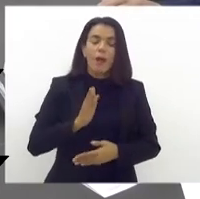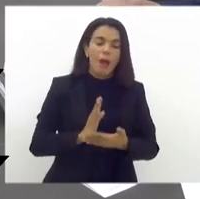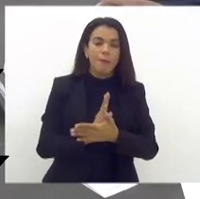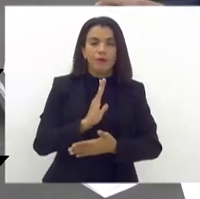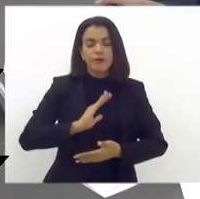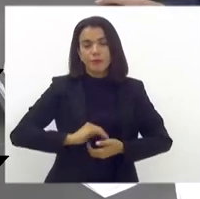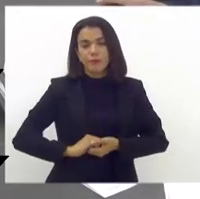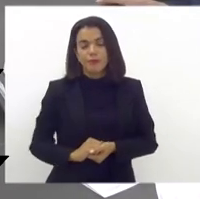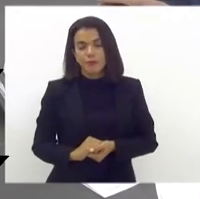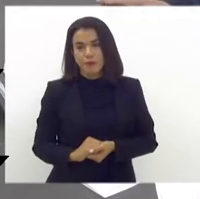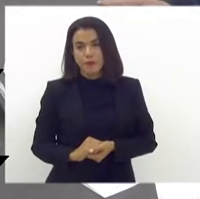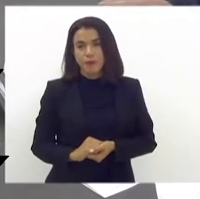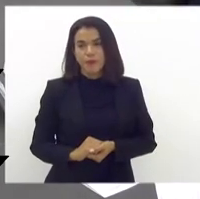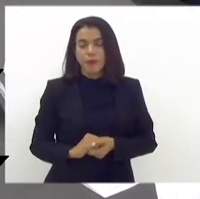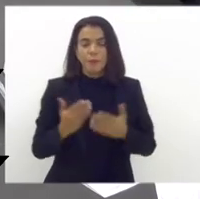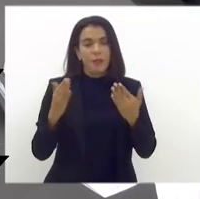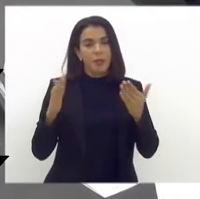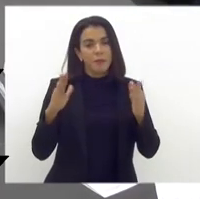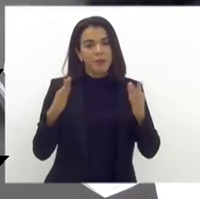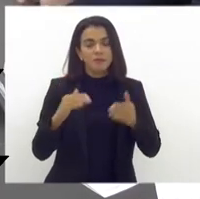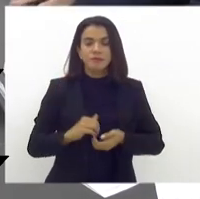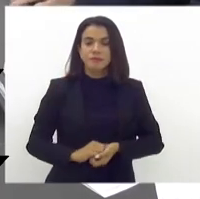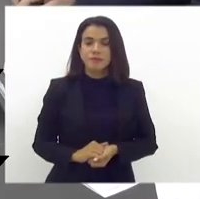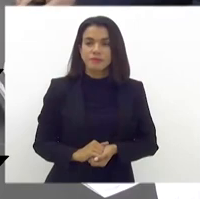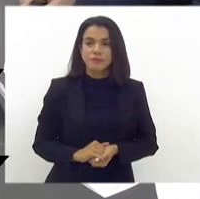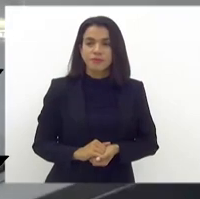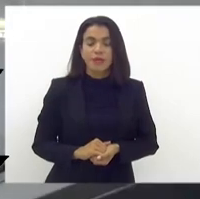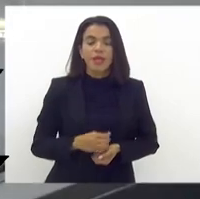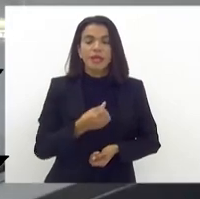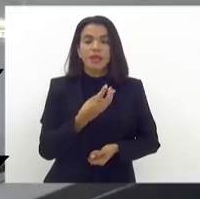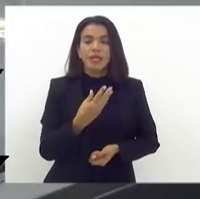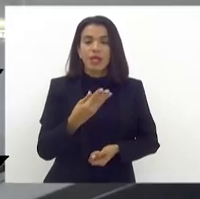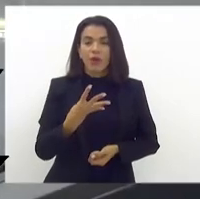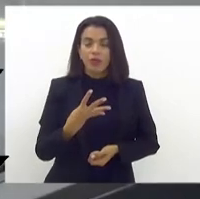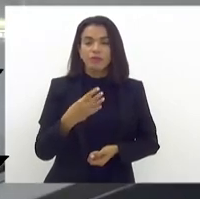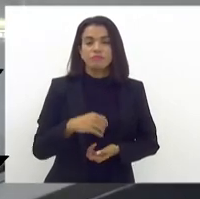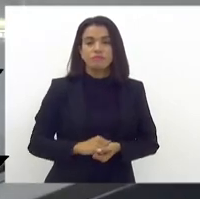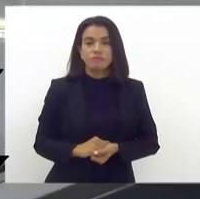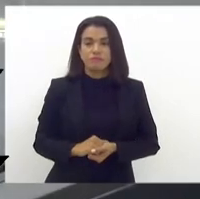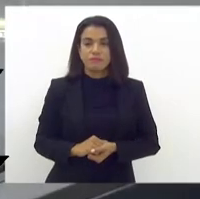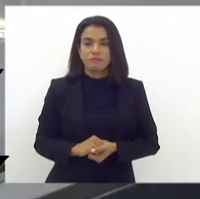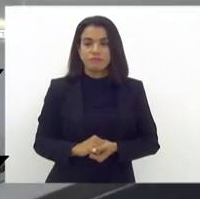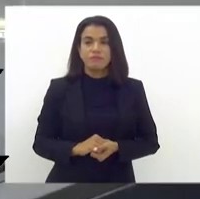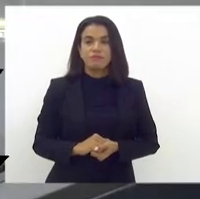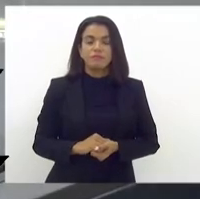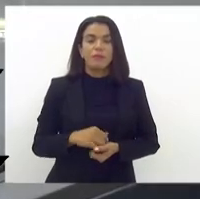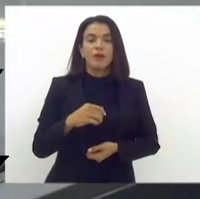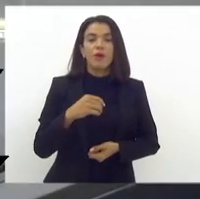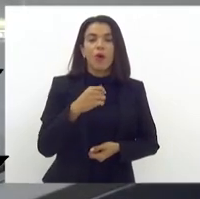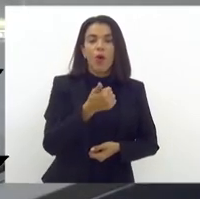como estão, aprovado, parabéns, deputado Filipinho Raves. 34 da pauta, projeto de relatoria, deputado Guilherme Delaroli, é o